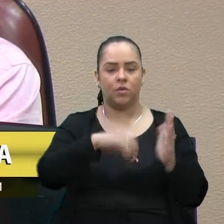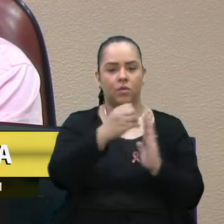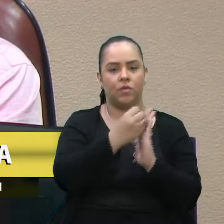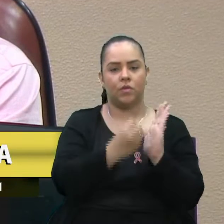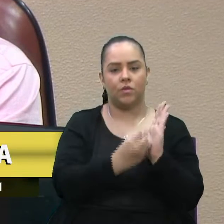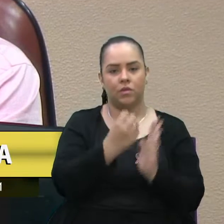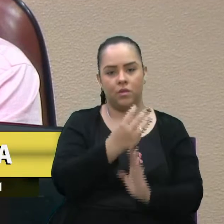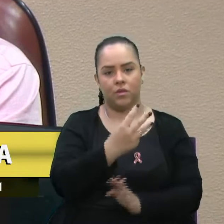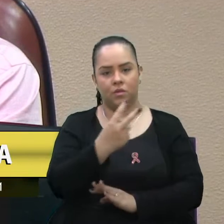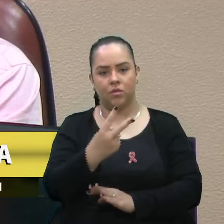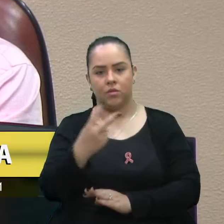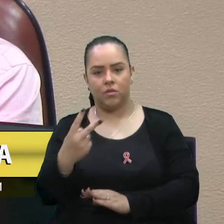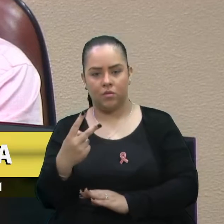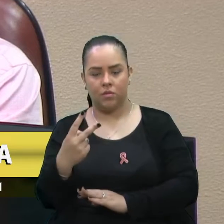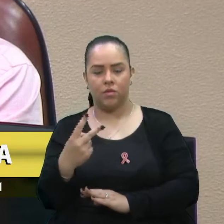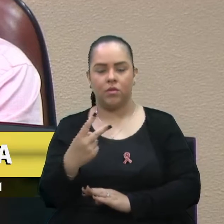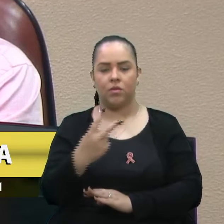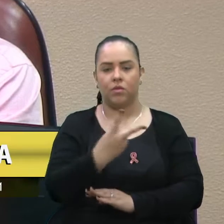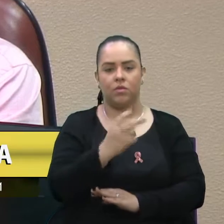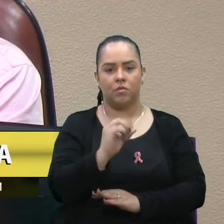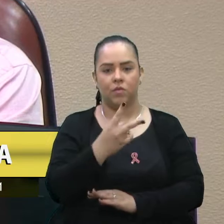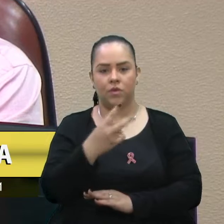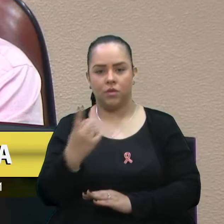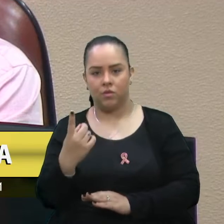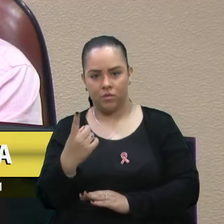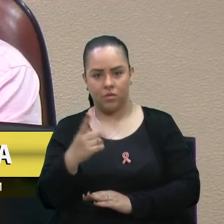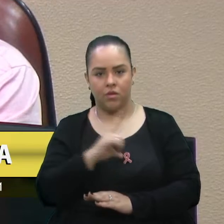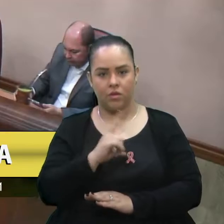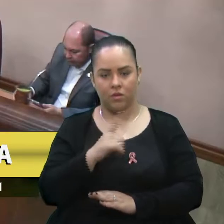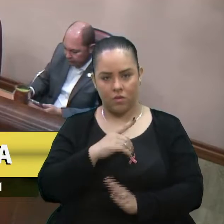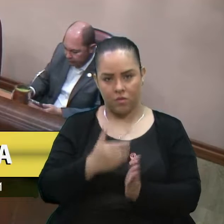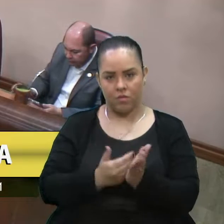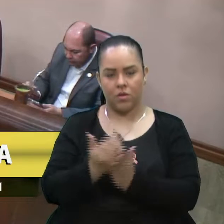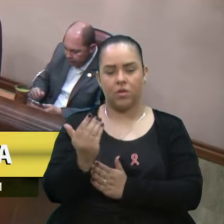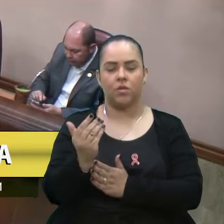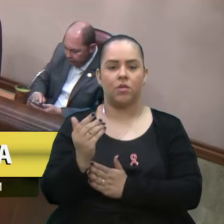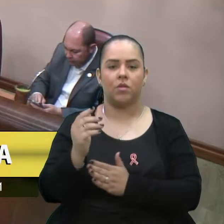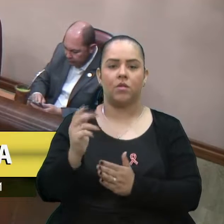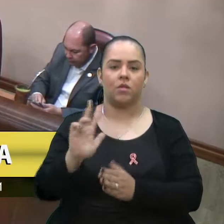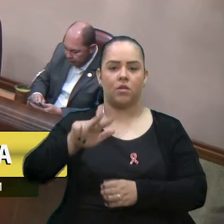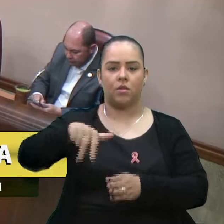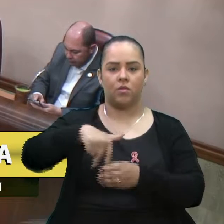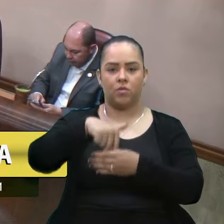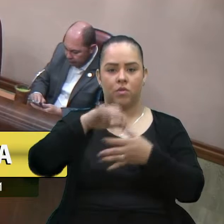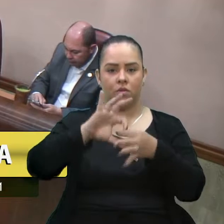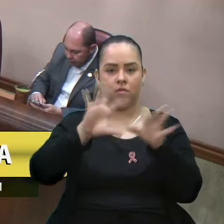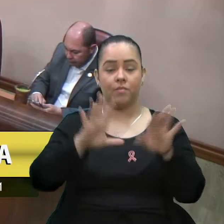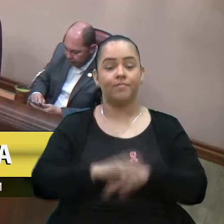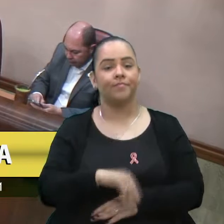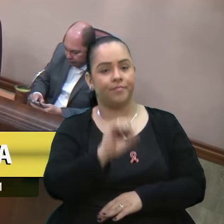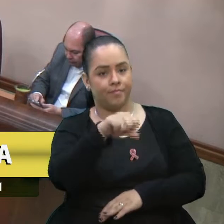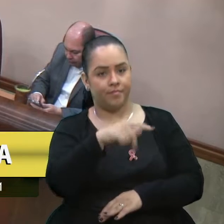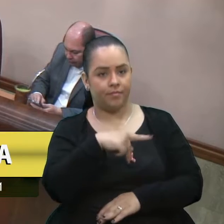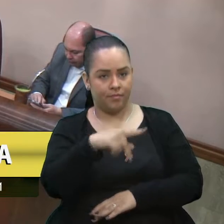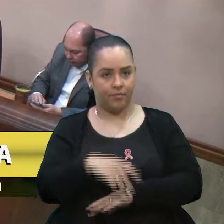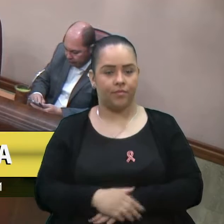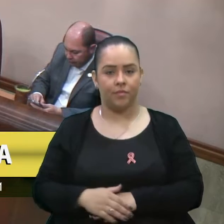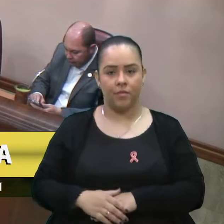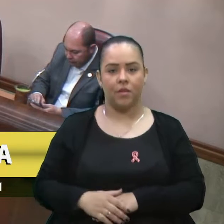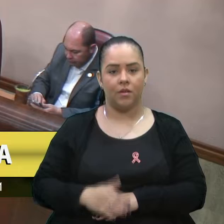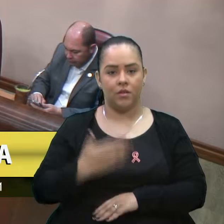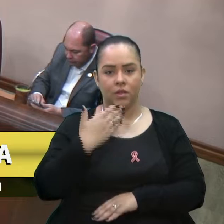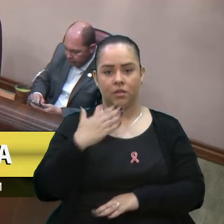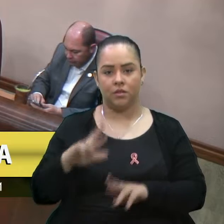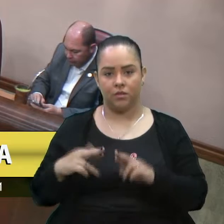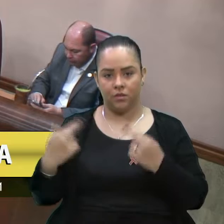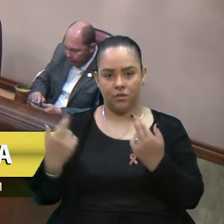322/2021, que originou a presente tribuna livre. Pois não, senhor presidente. Solicitação de reunião